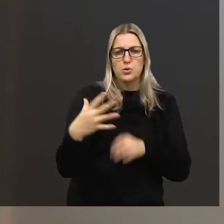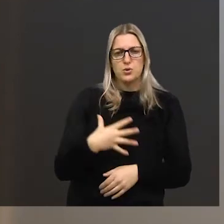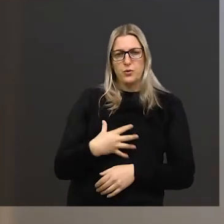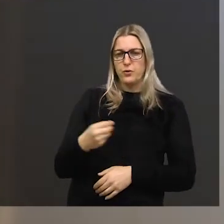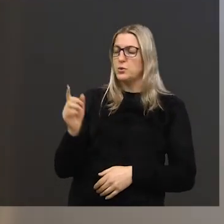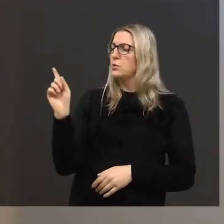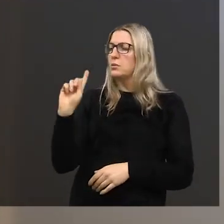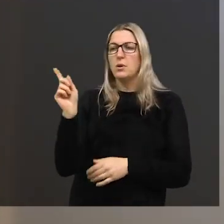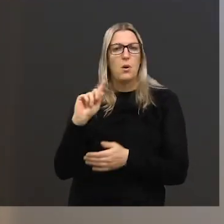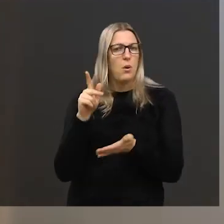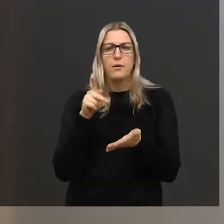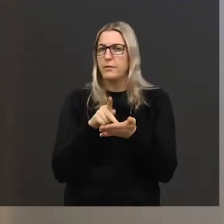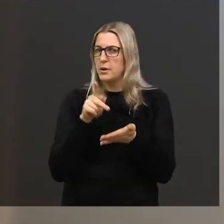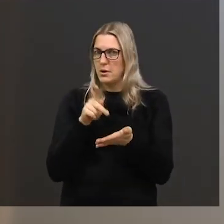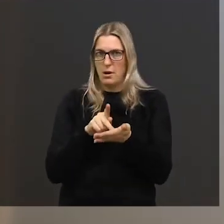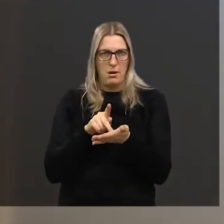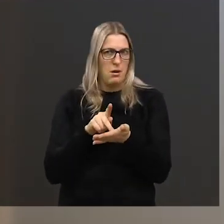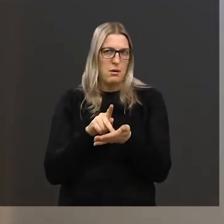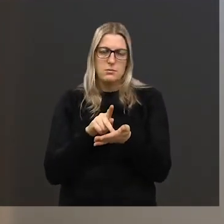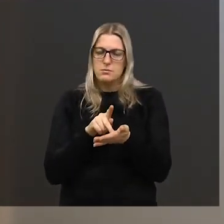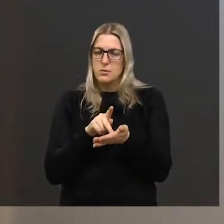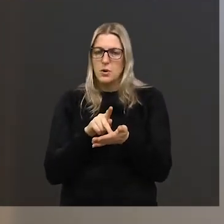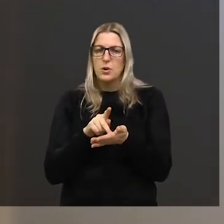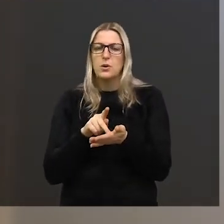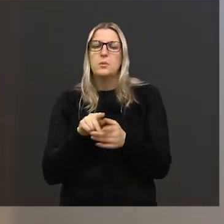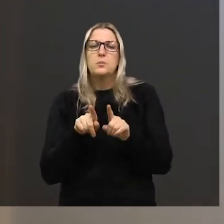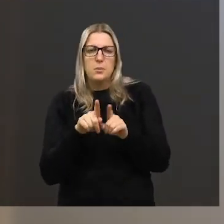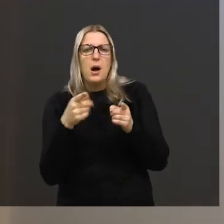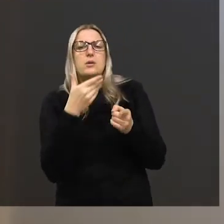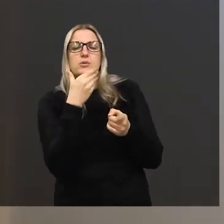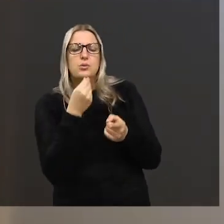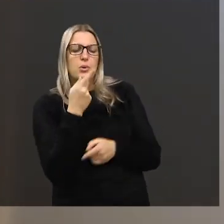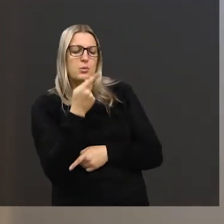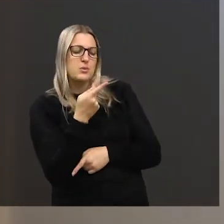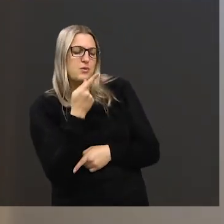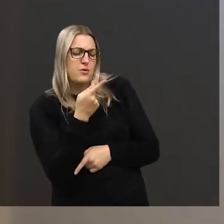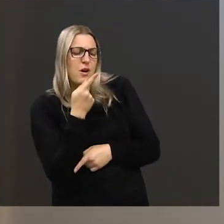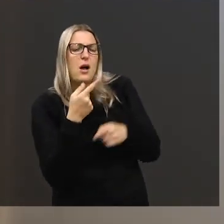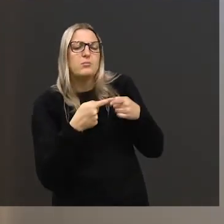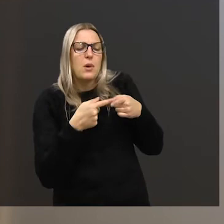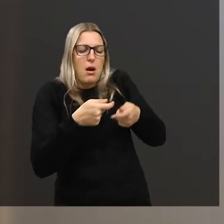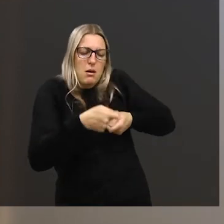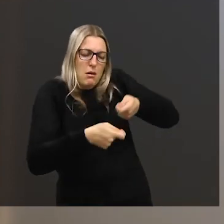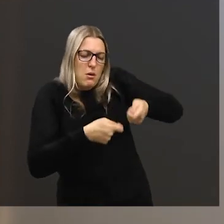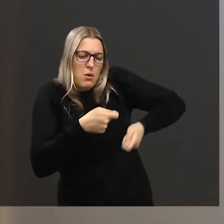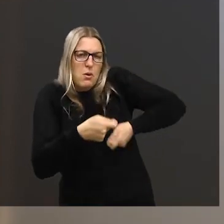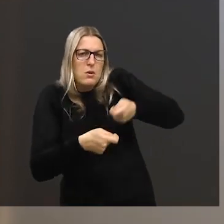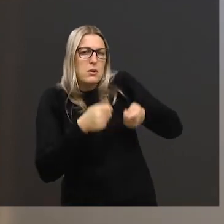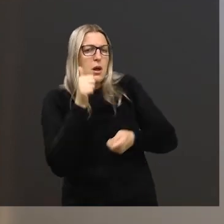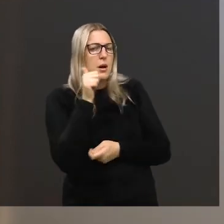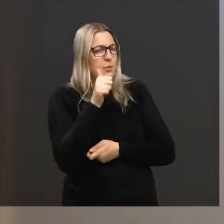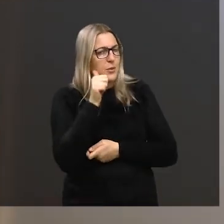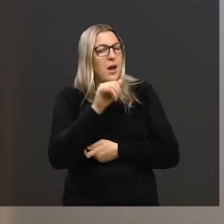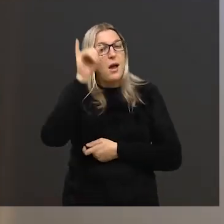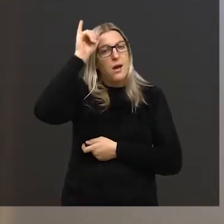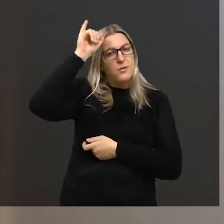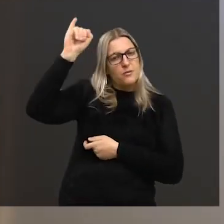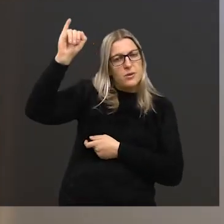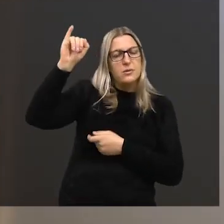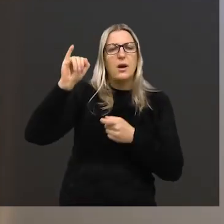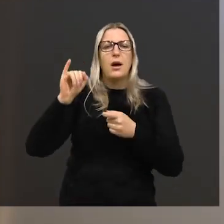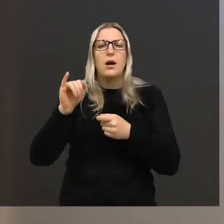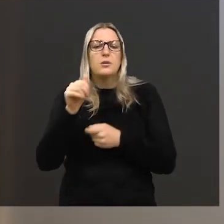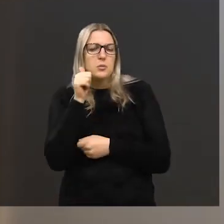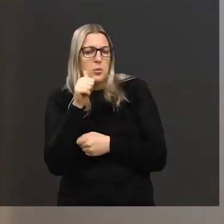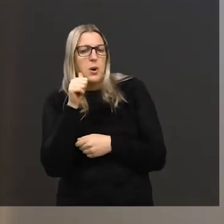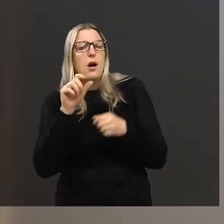perder principalmente a guarda dos filhos, mas isso não é verdadeiro e isso é utilizado pelos homens agressores para controlar e para evitar